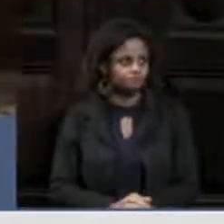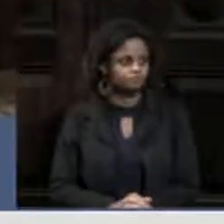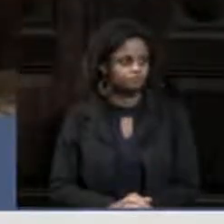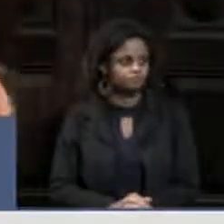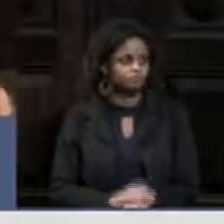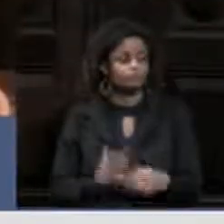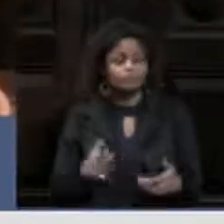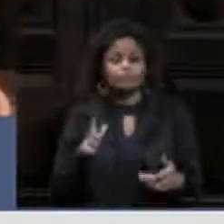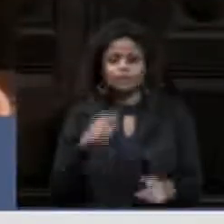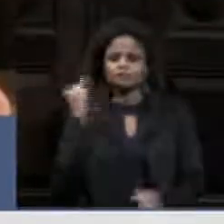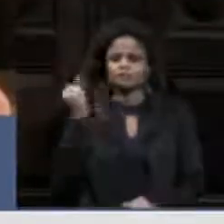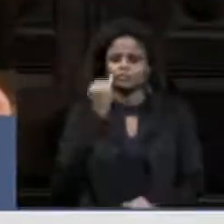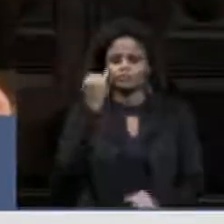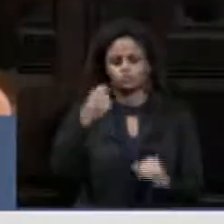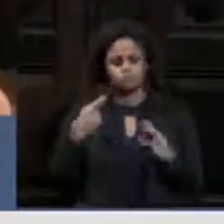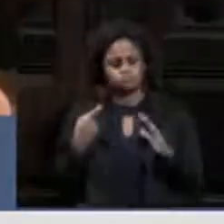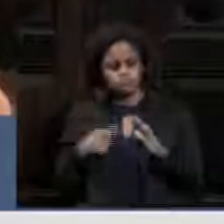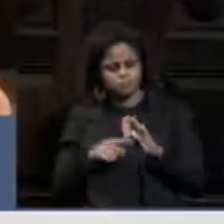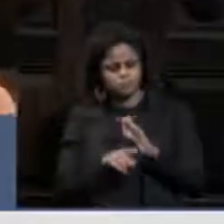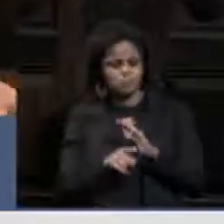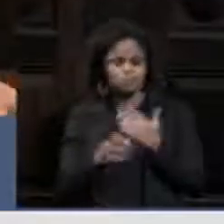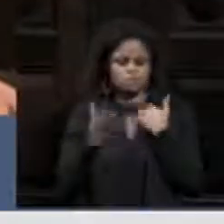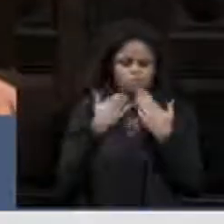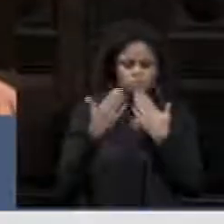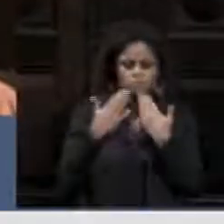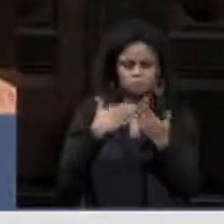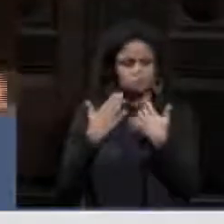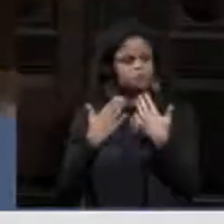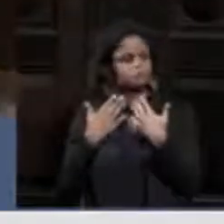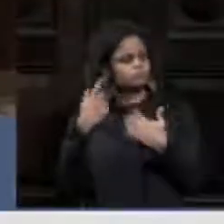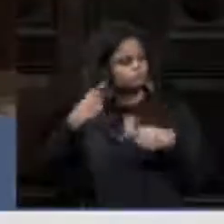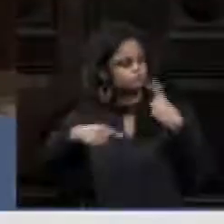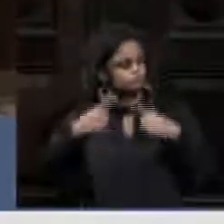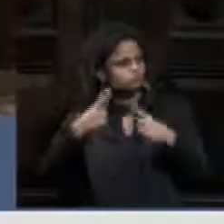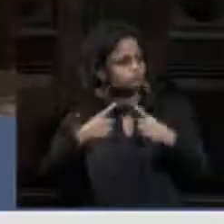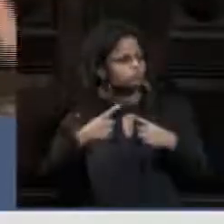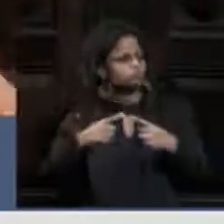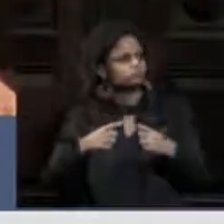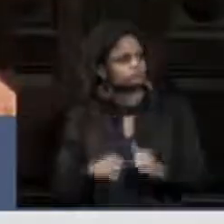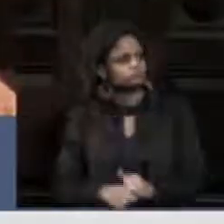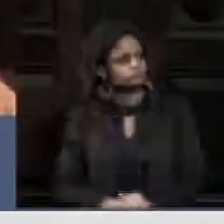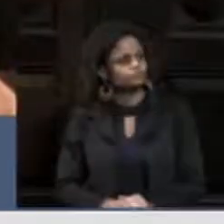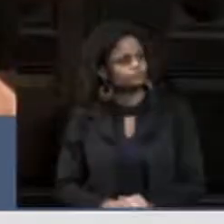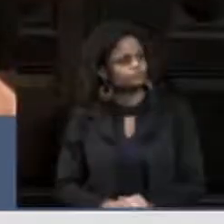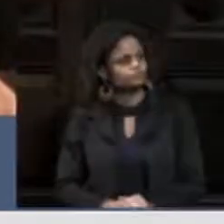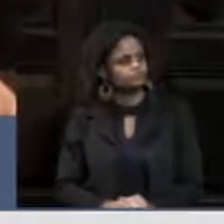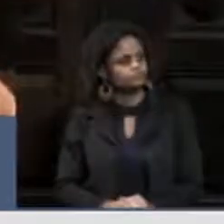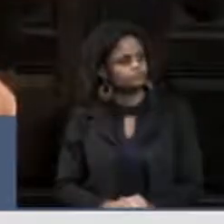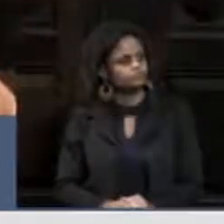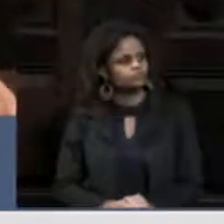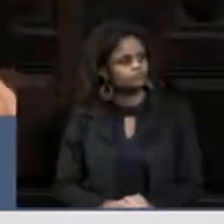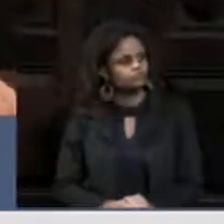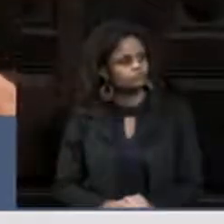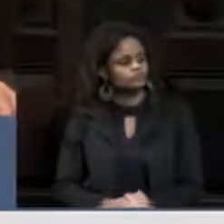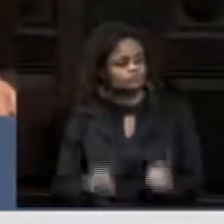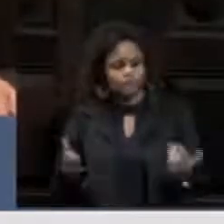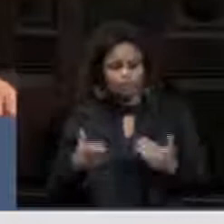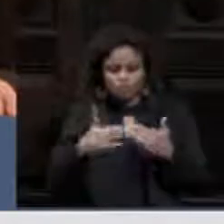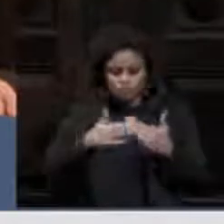se aprofundar esse debate ao longo desse processo que se